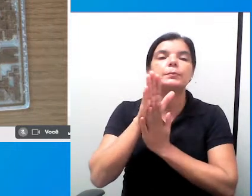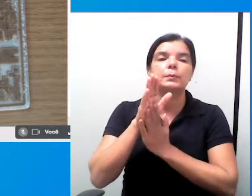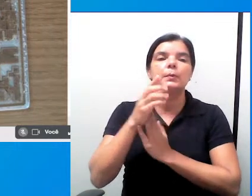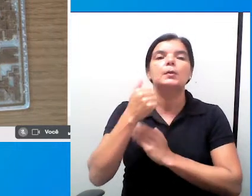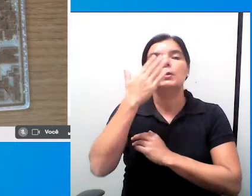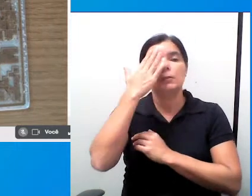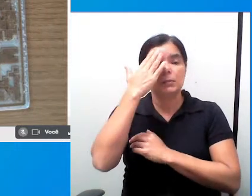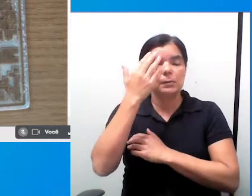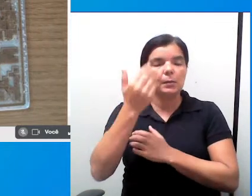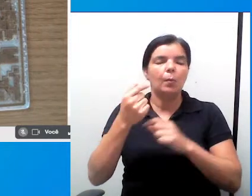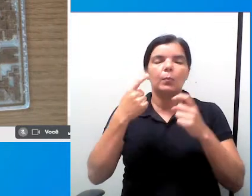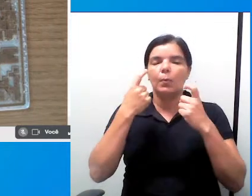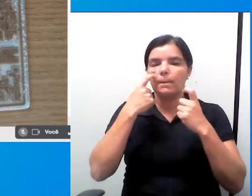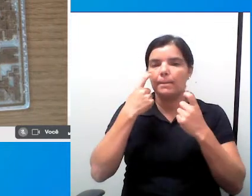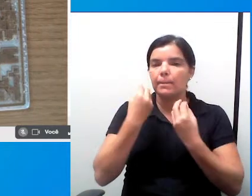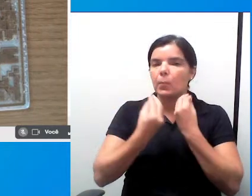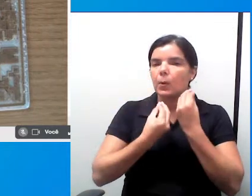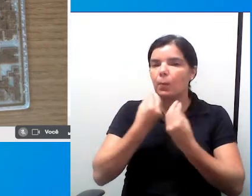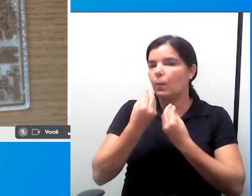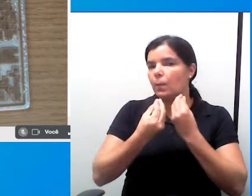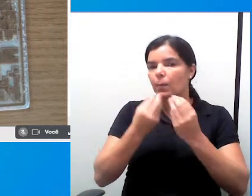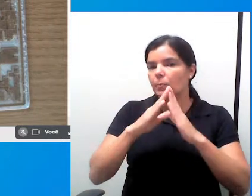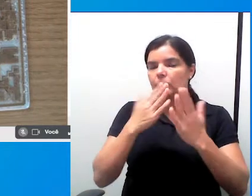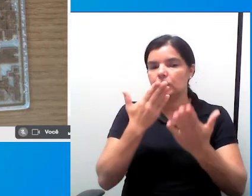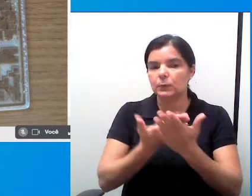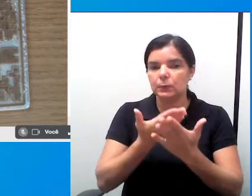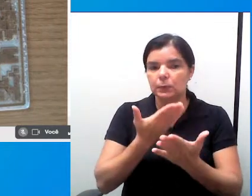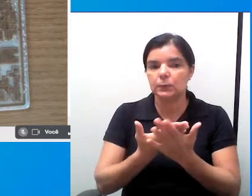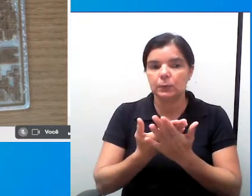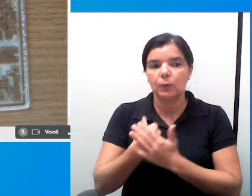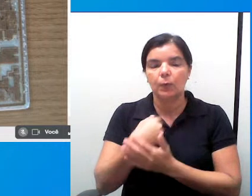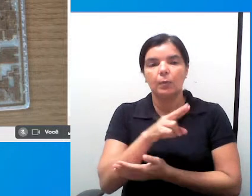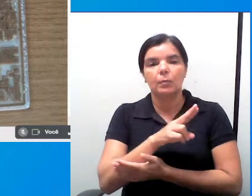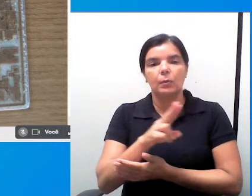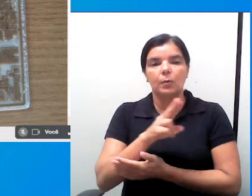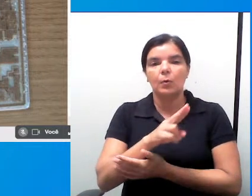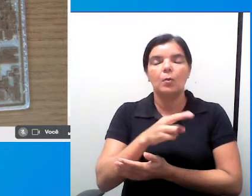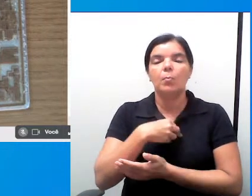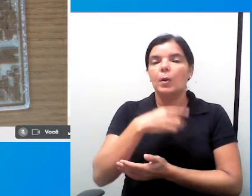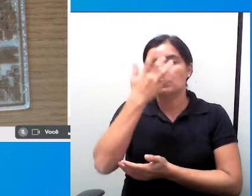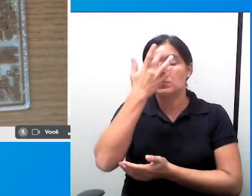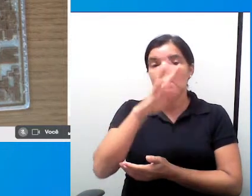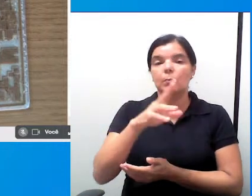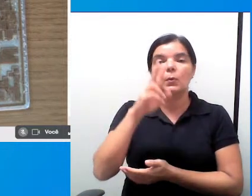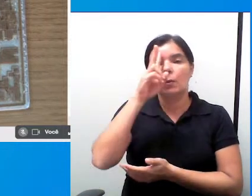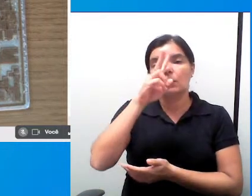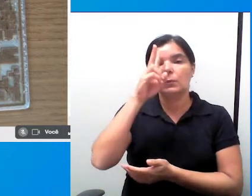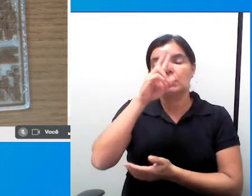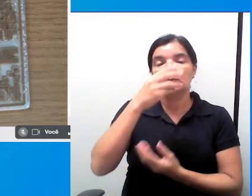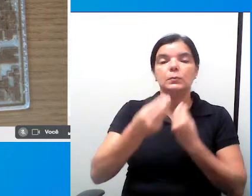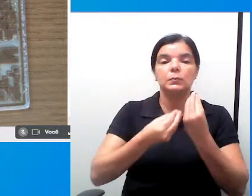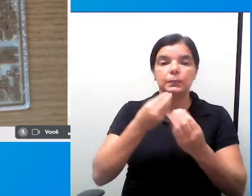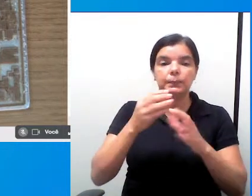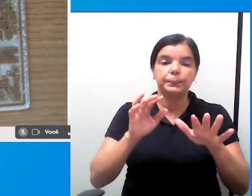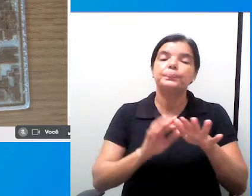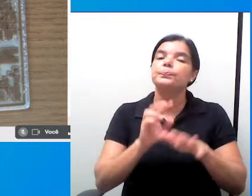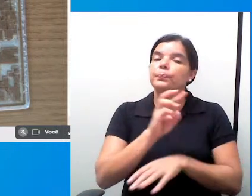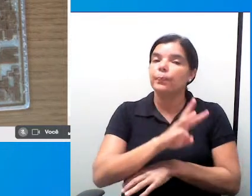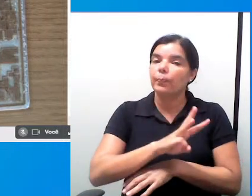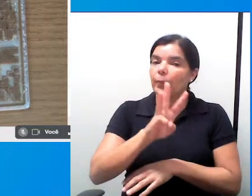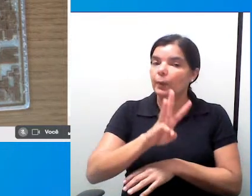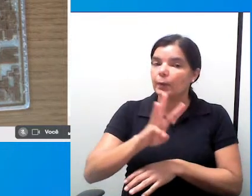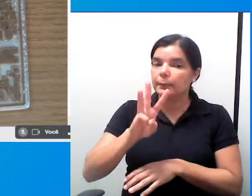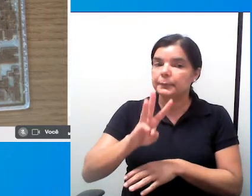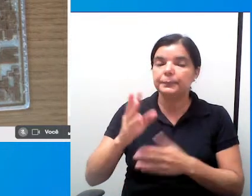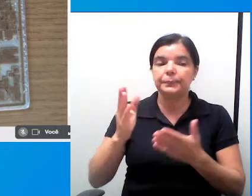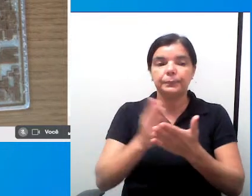história, porque aqui muitas escolas têm nome e as pessoas não sabiam da história. A gente desenvolveu o site, desenvolveu as páginas,